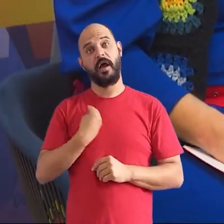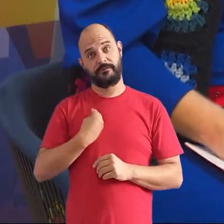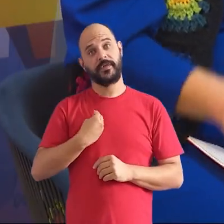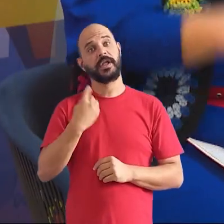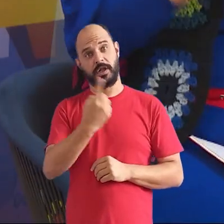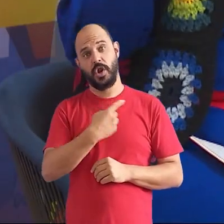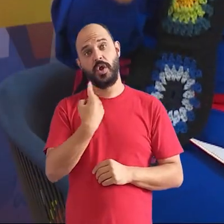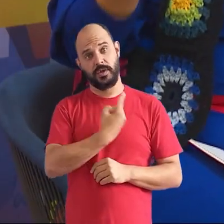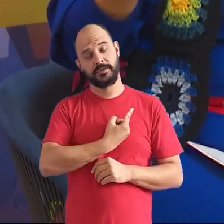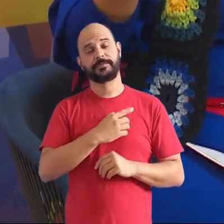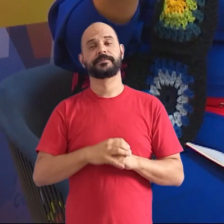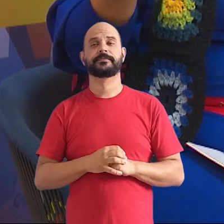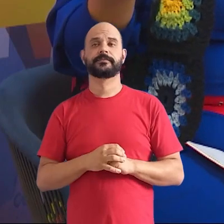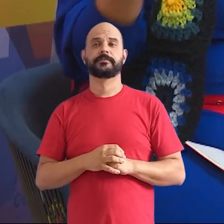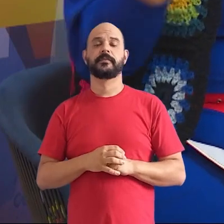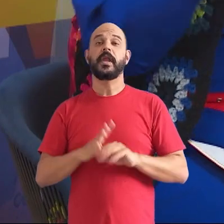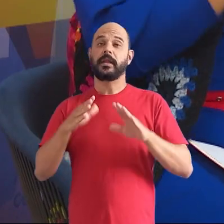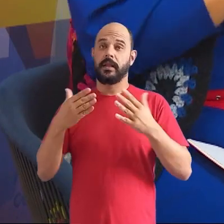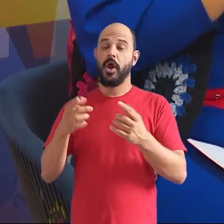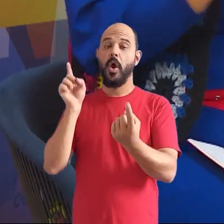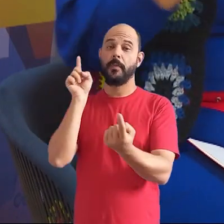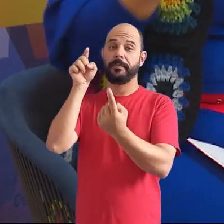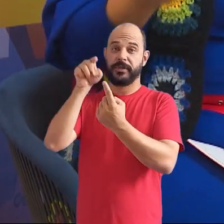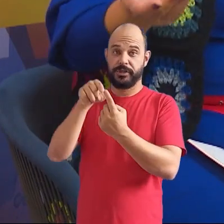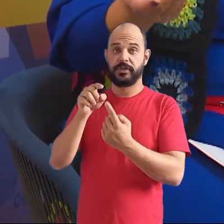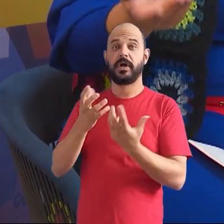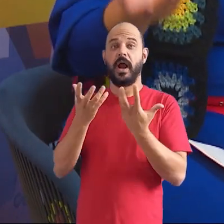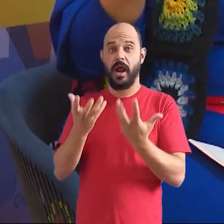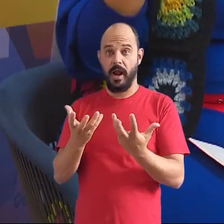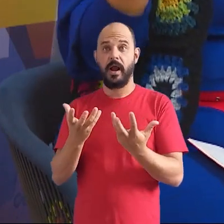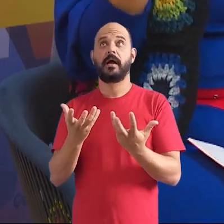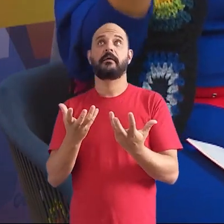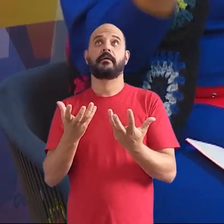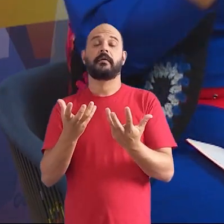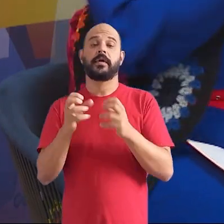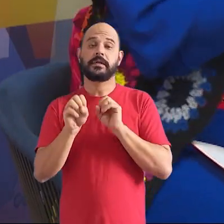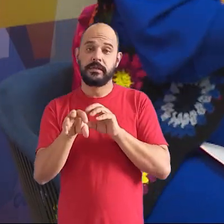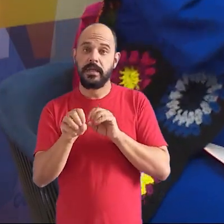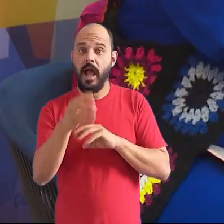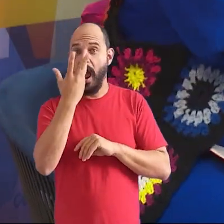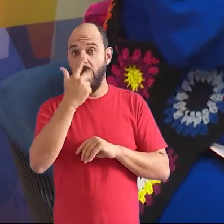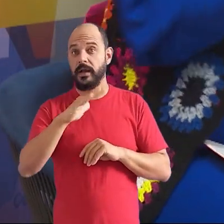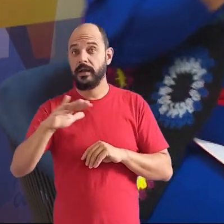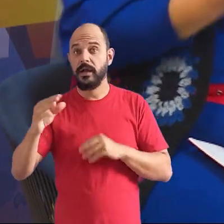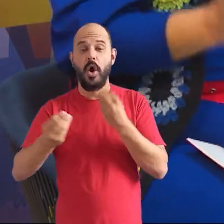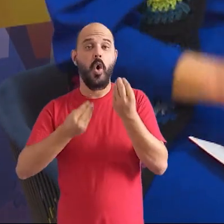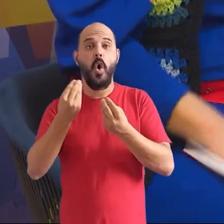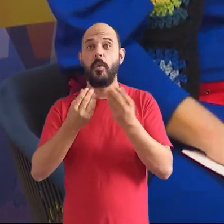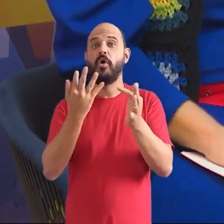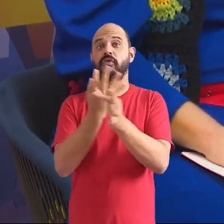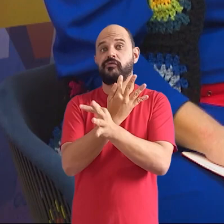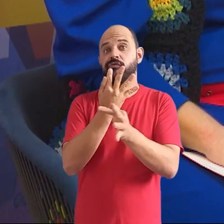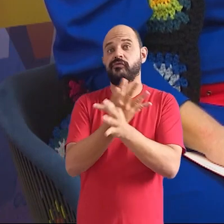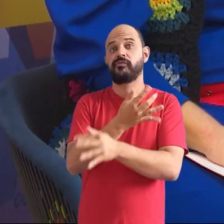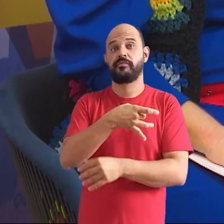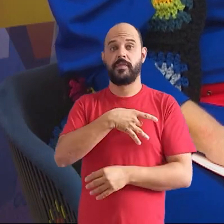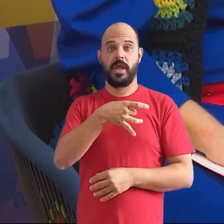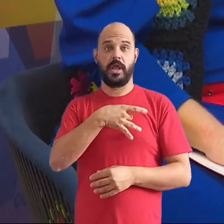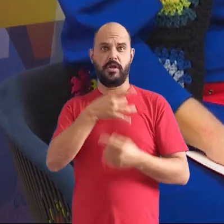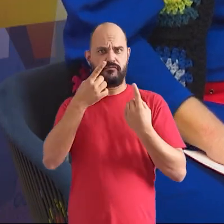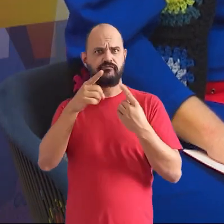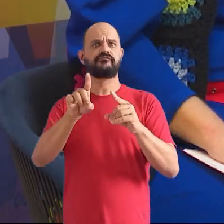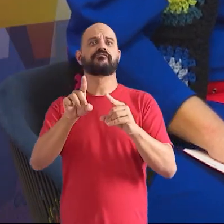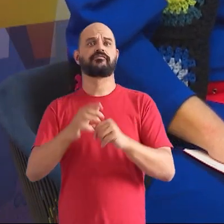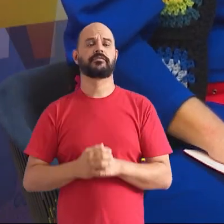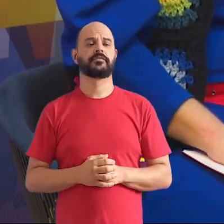vida. A ideia é ajudar as crianças a aprenderem a lidar com os medos. Que interessante!